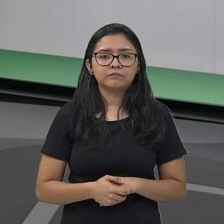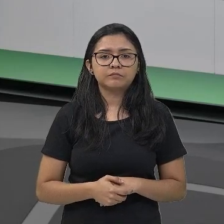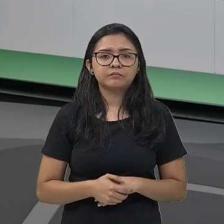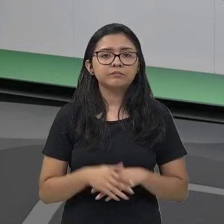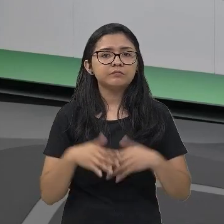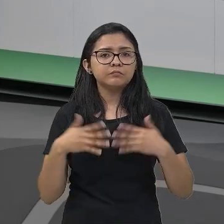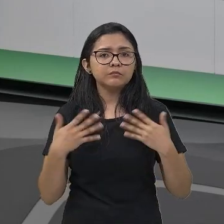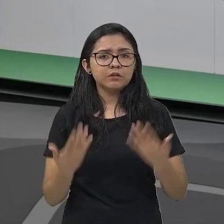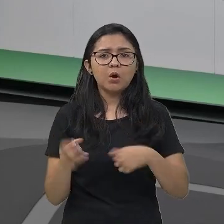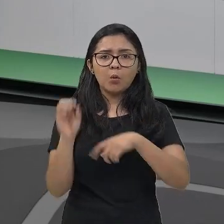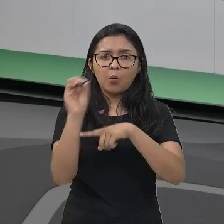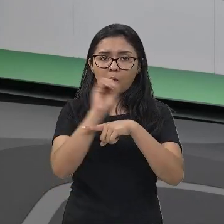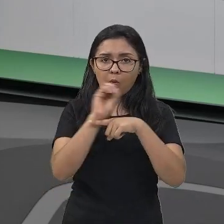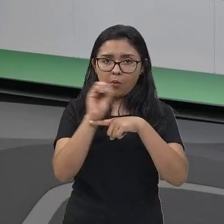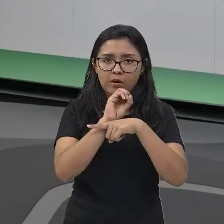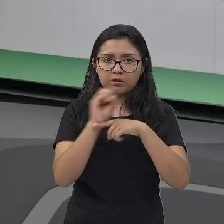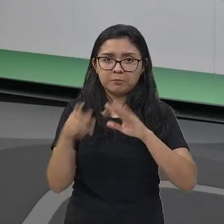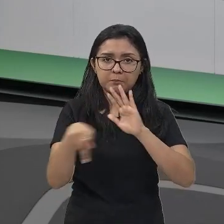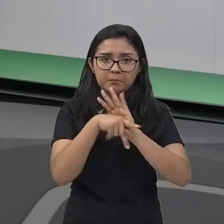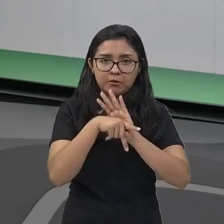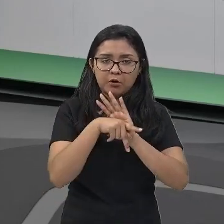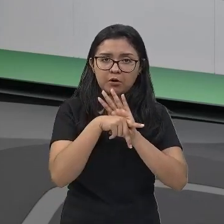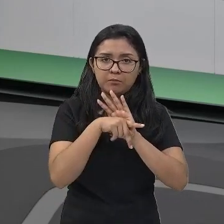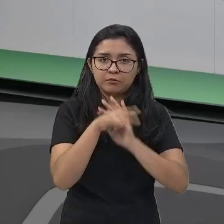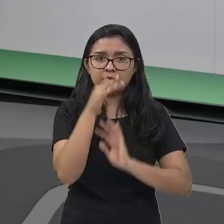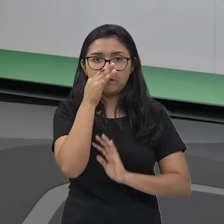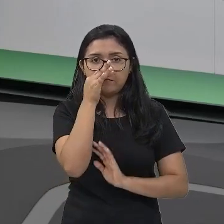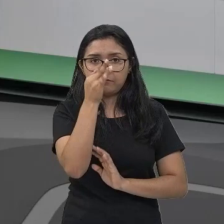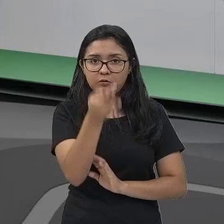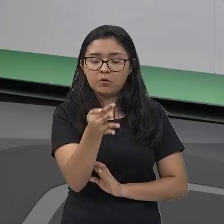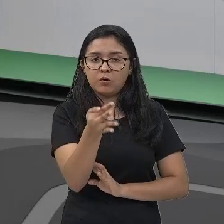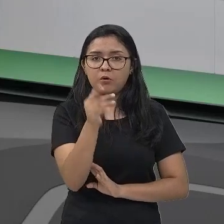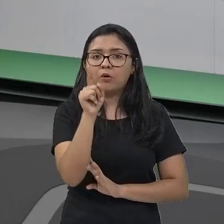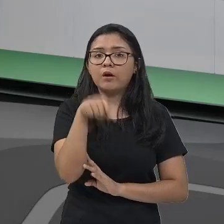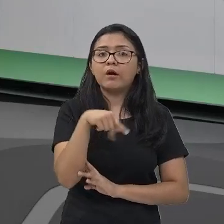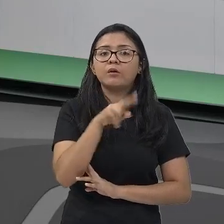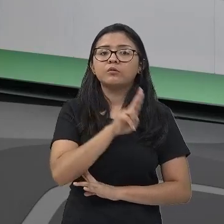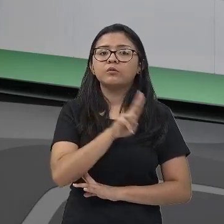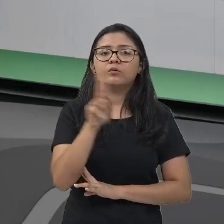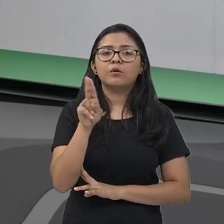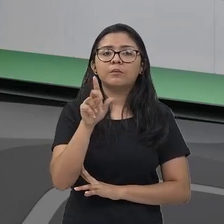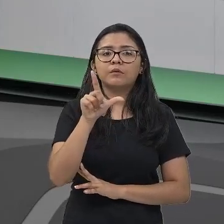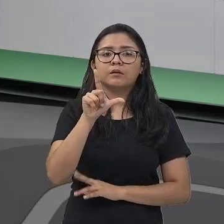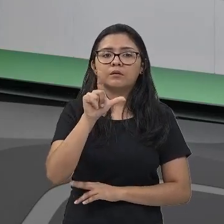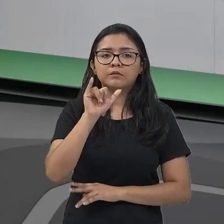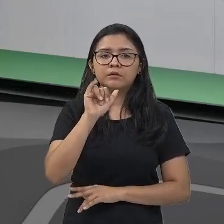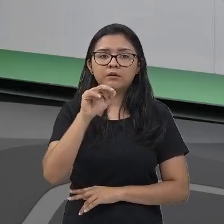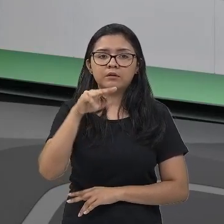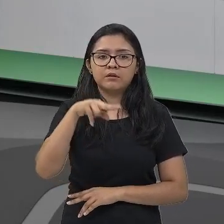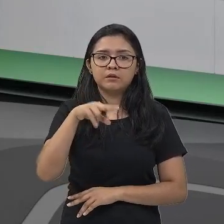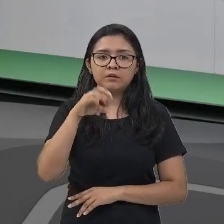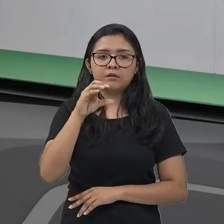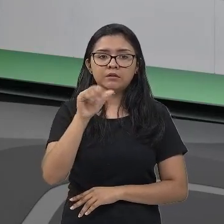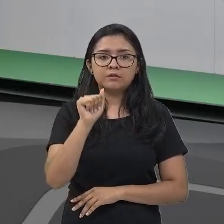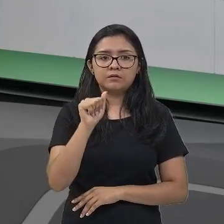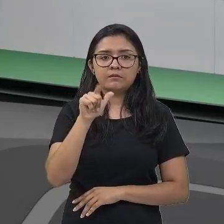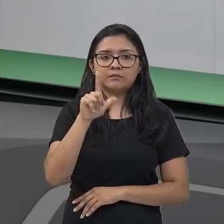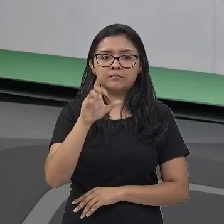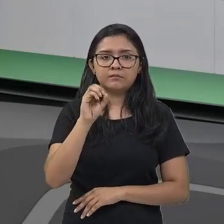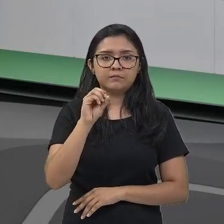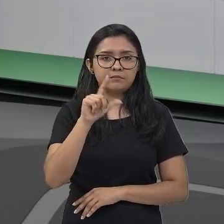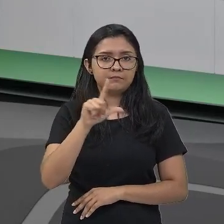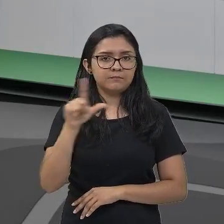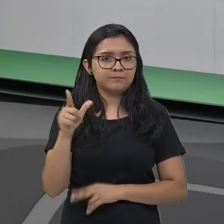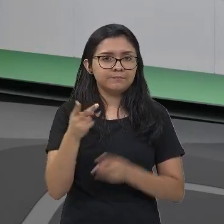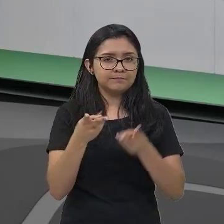responsável por esse aroma agradável é chamado de linalol, tá? Então, observe